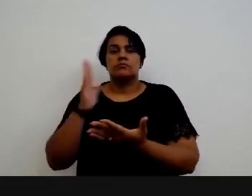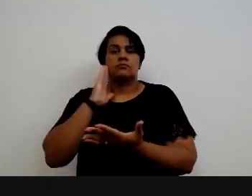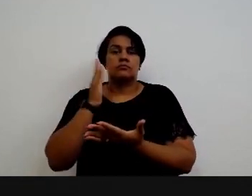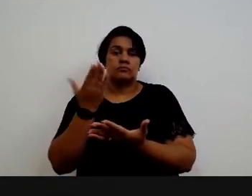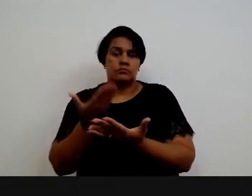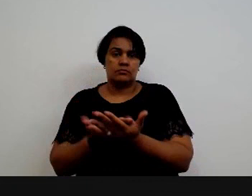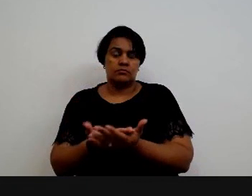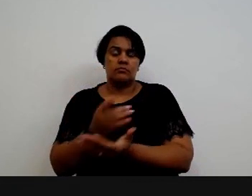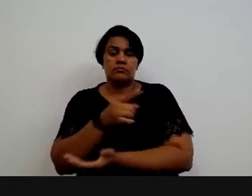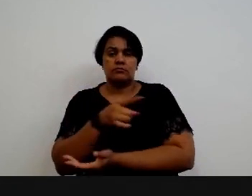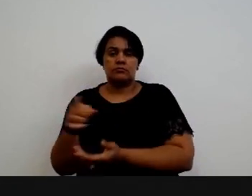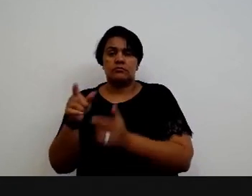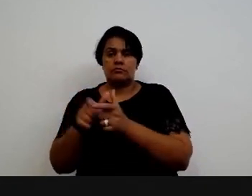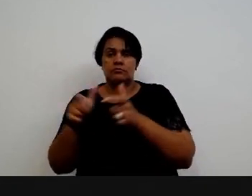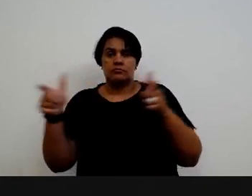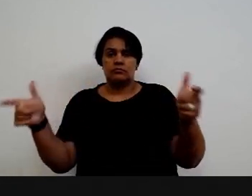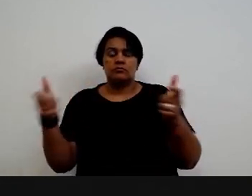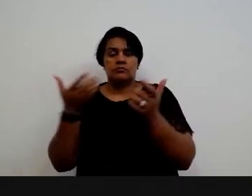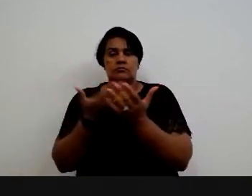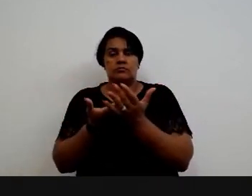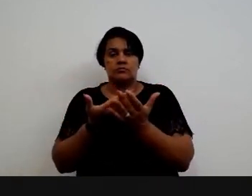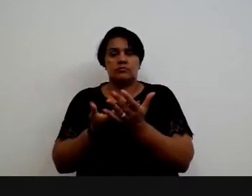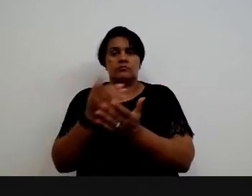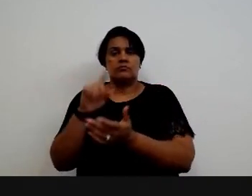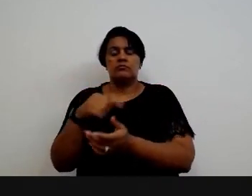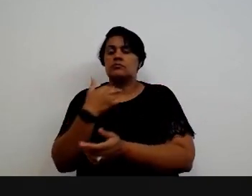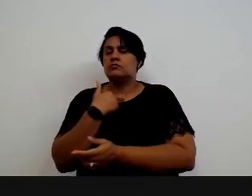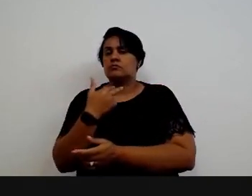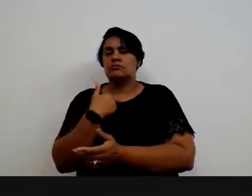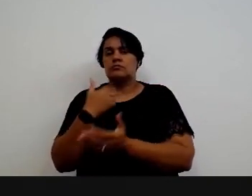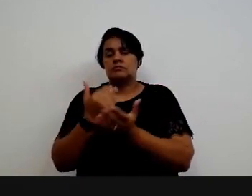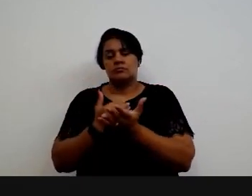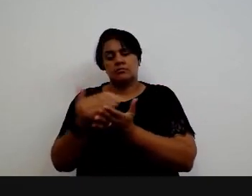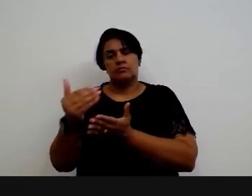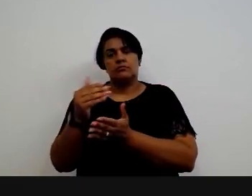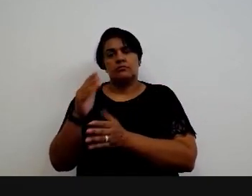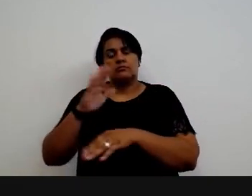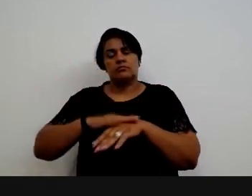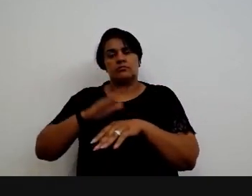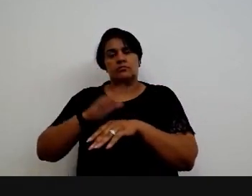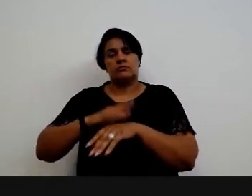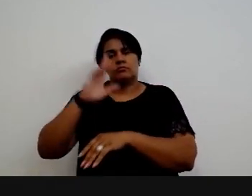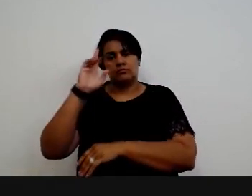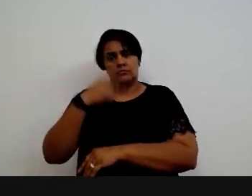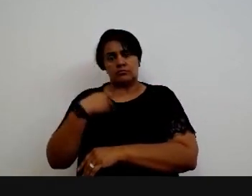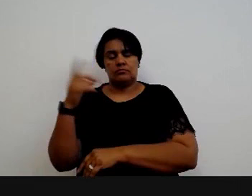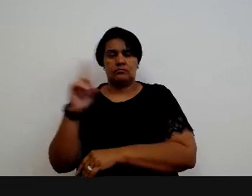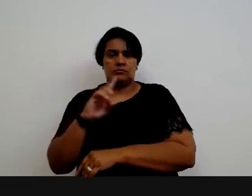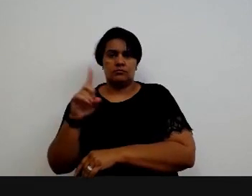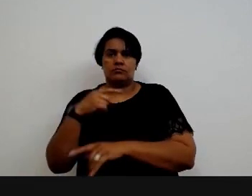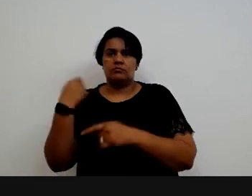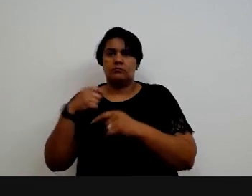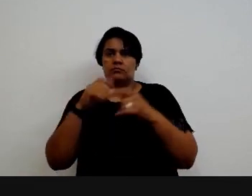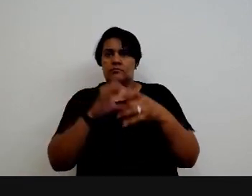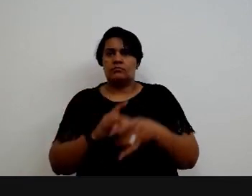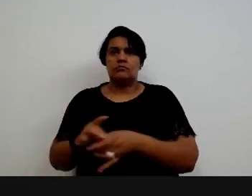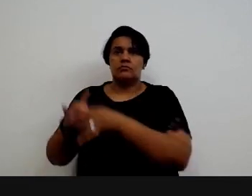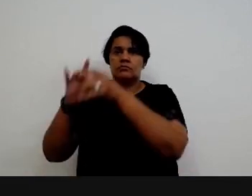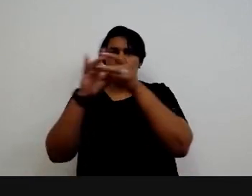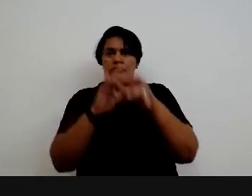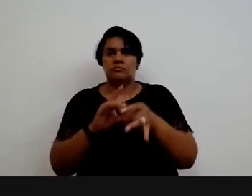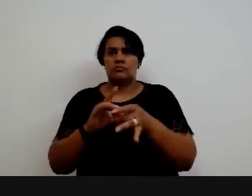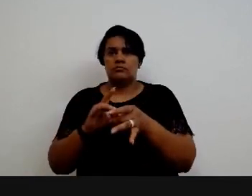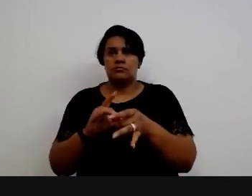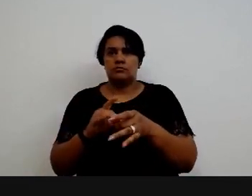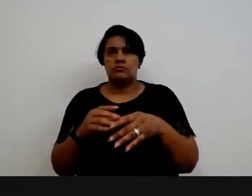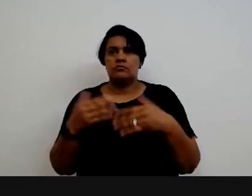ampliação das escolas, elas não podem ser a partir do eu. Elas devem ocorrer a partir de todo um contexto.